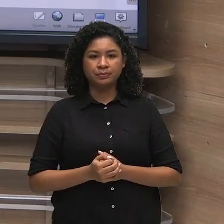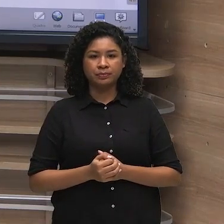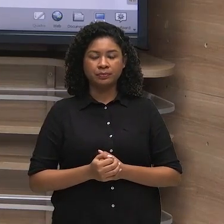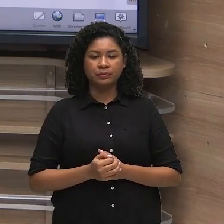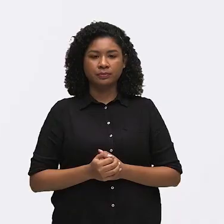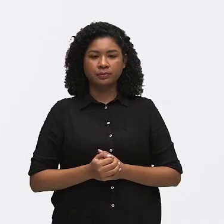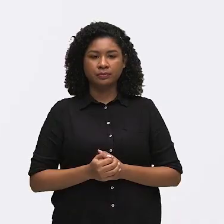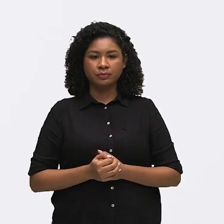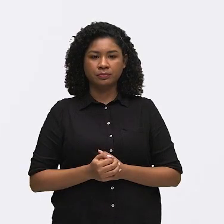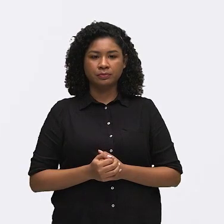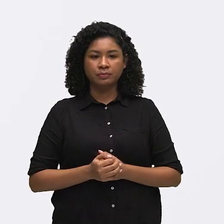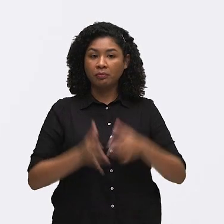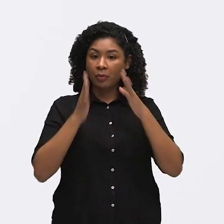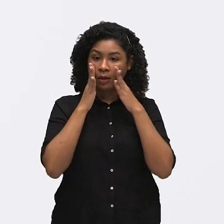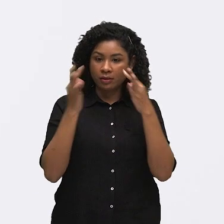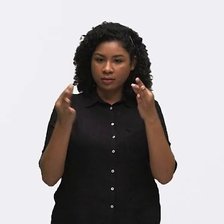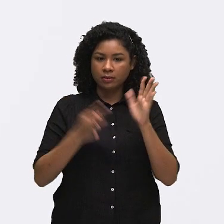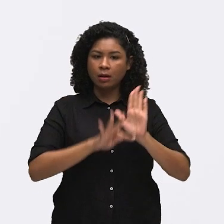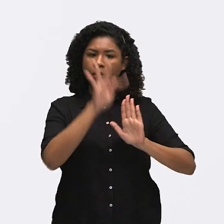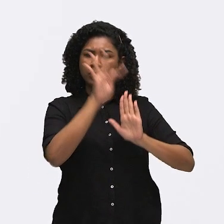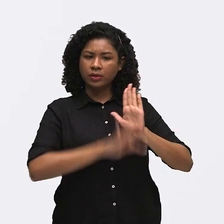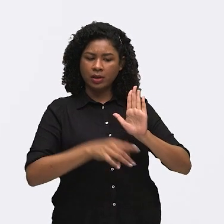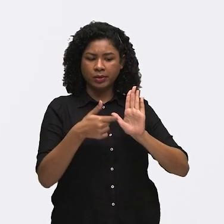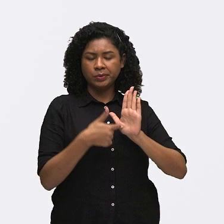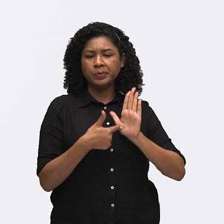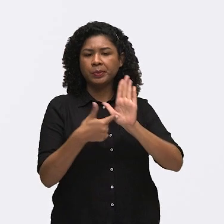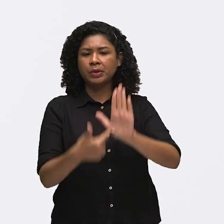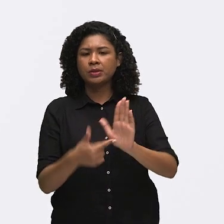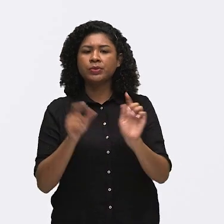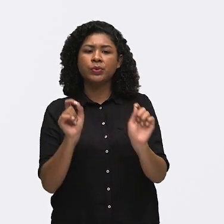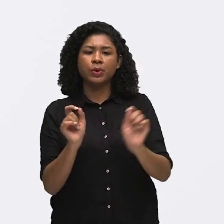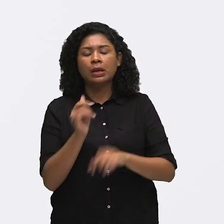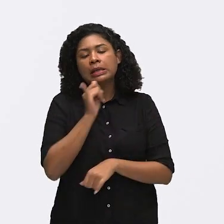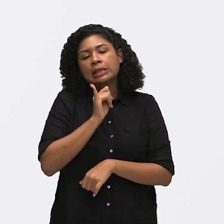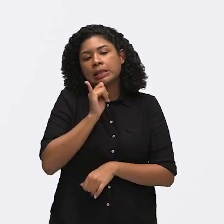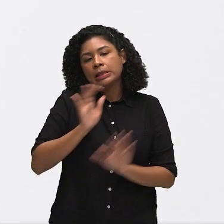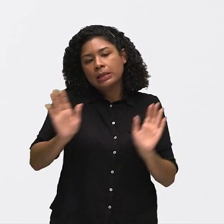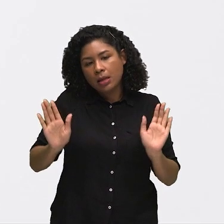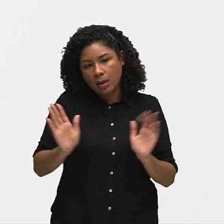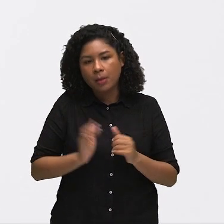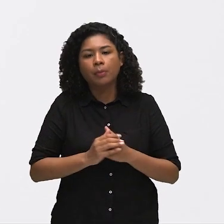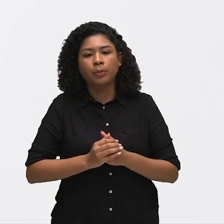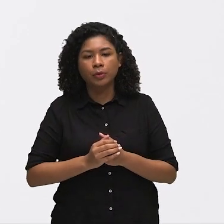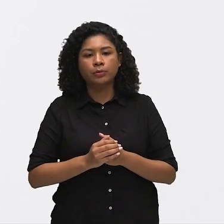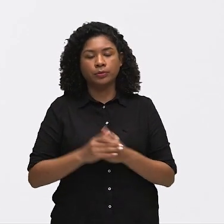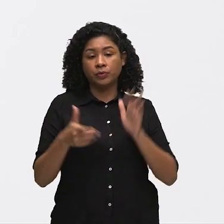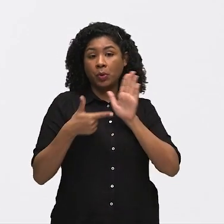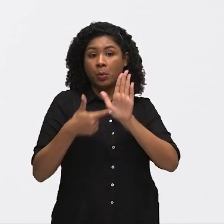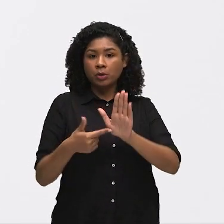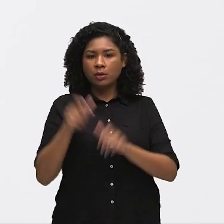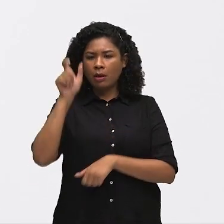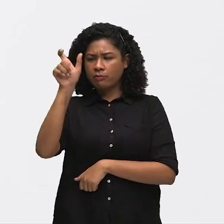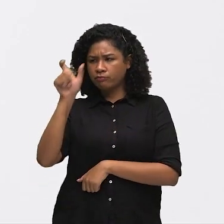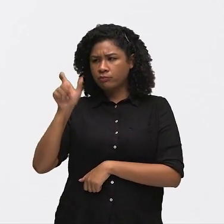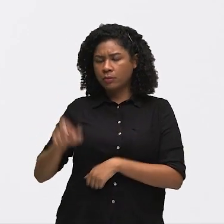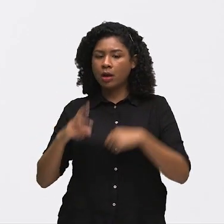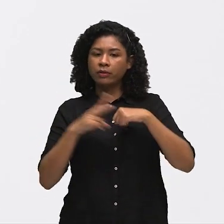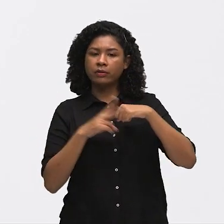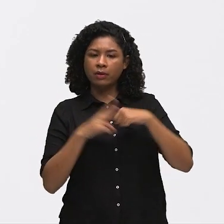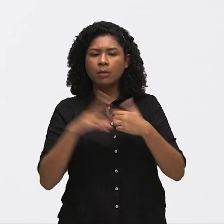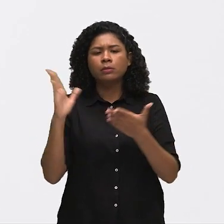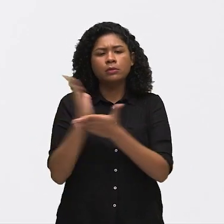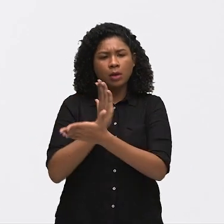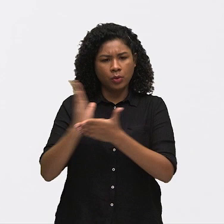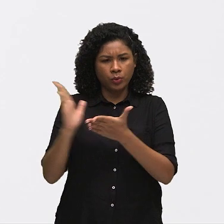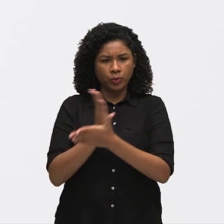O texto tinha aí, né? Por exemplo, vamos destacar algumas dessas formas verbais.